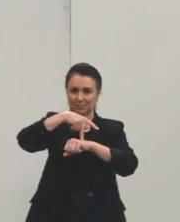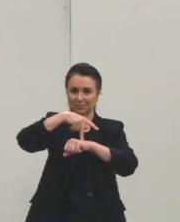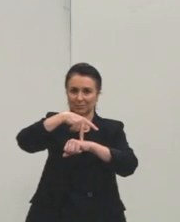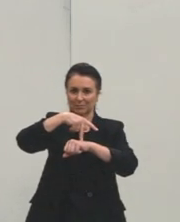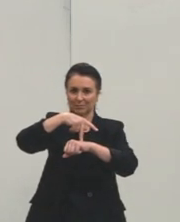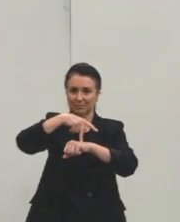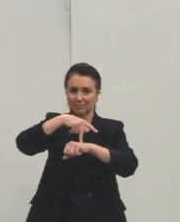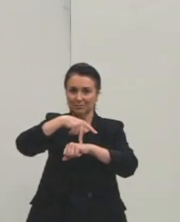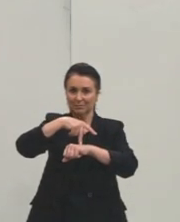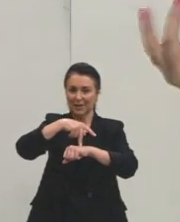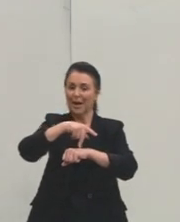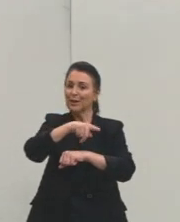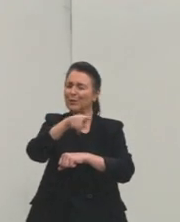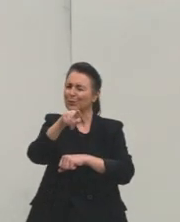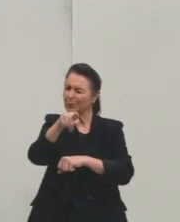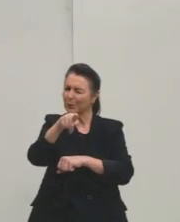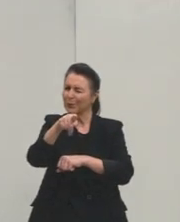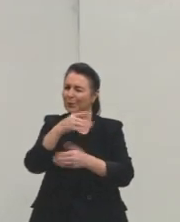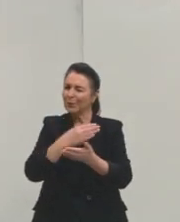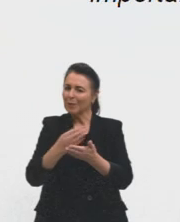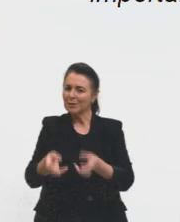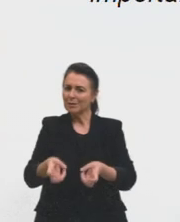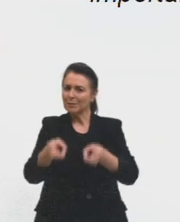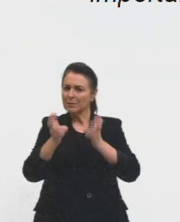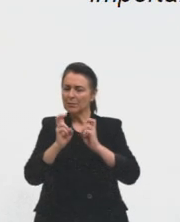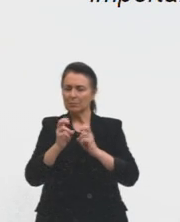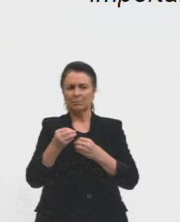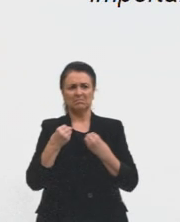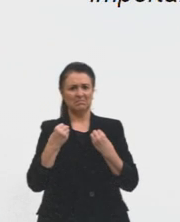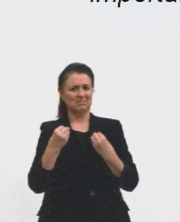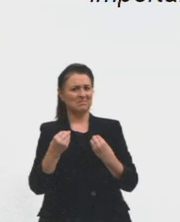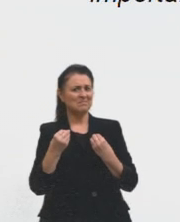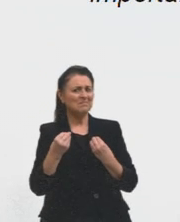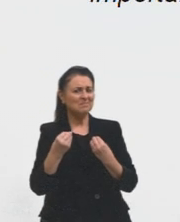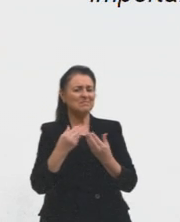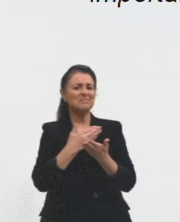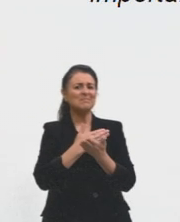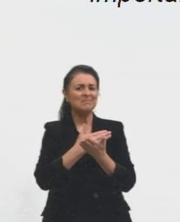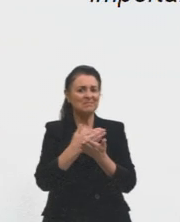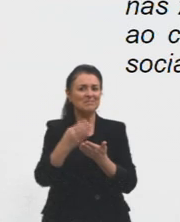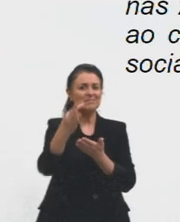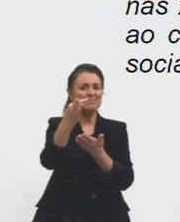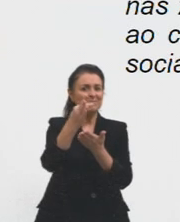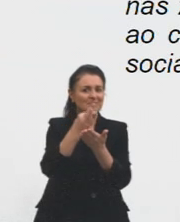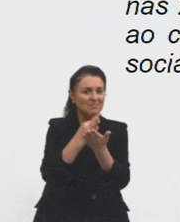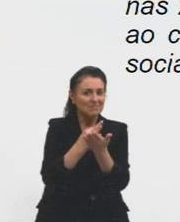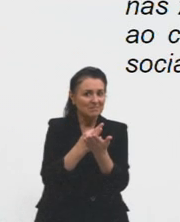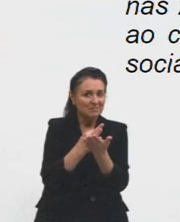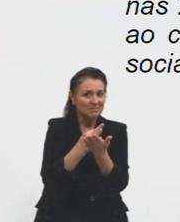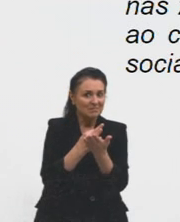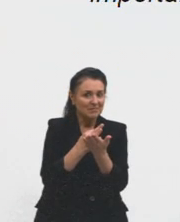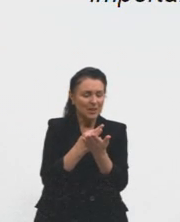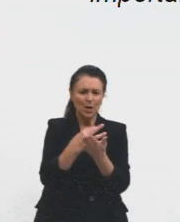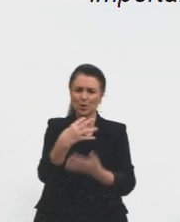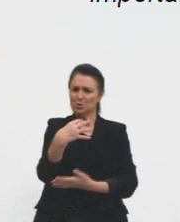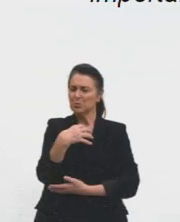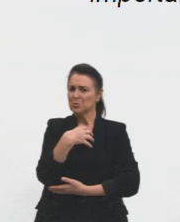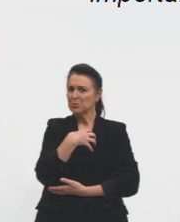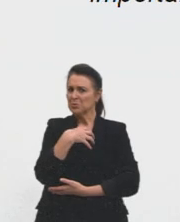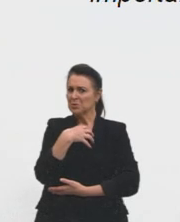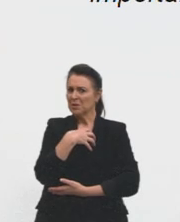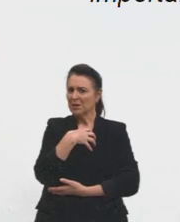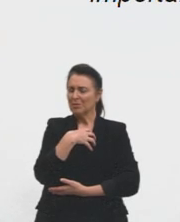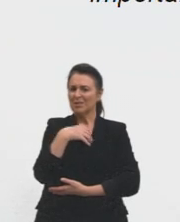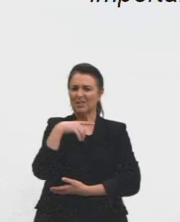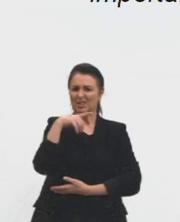E aí tu percebe Neto para para olhar e que percebe o outro mas ele tá começando esse texto de uma forma